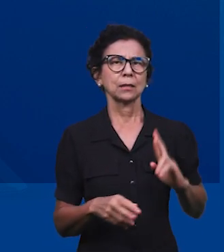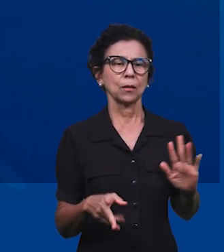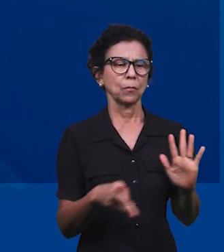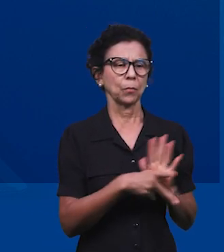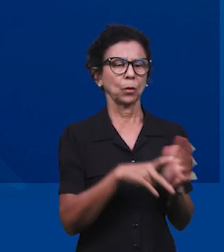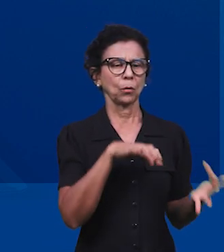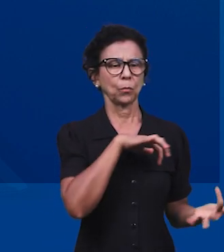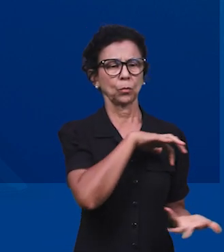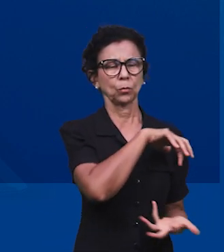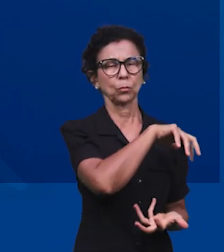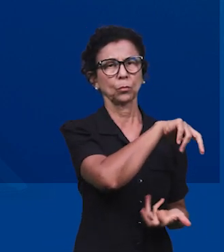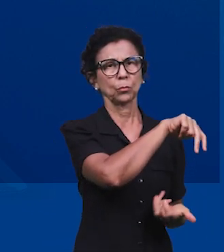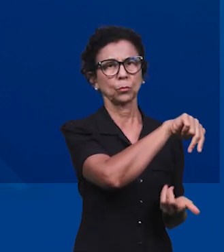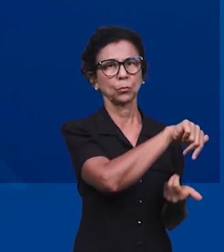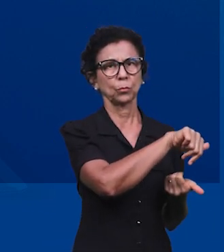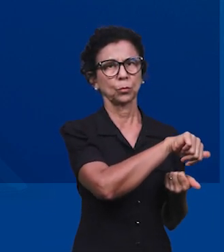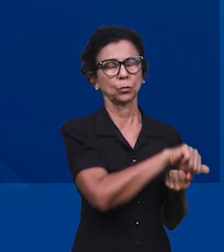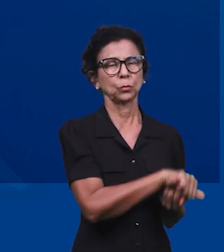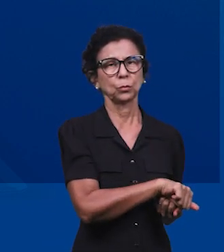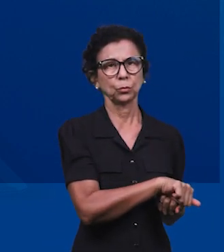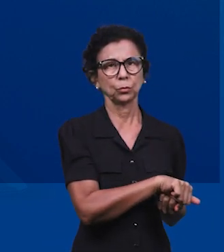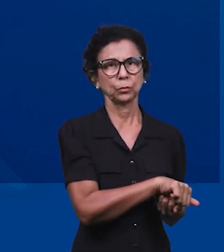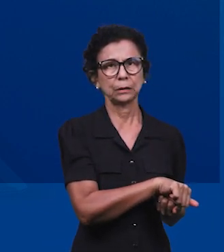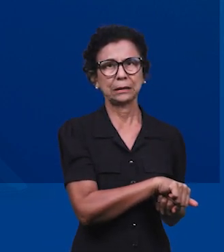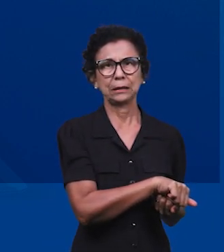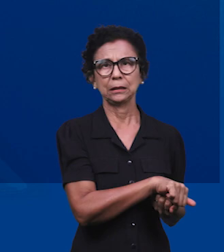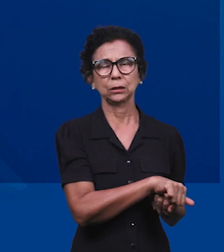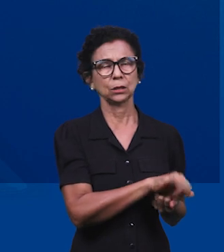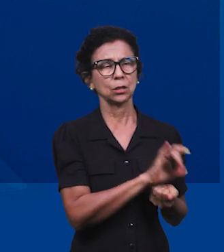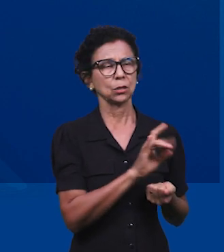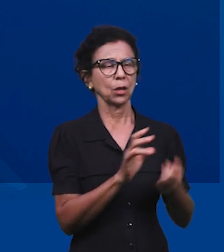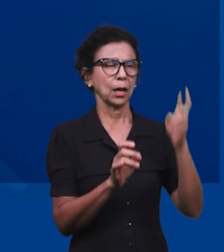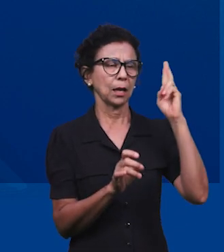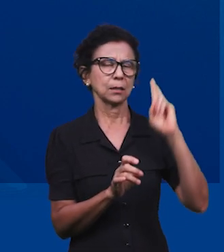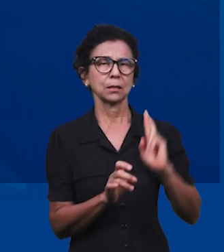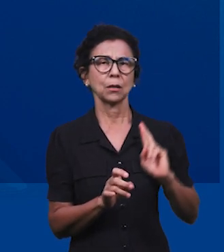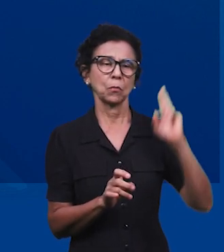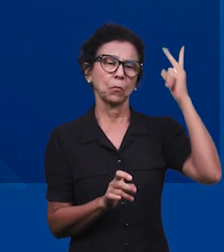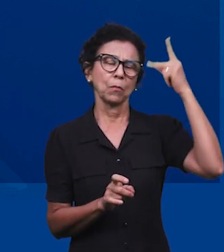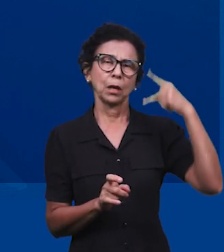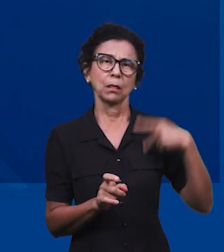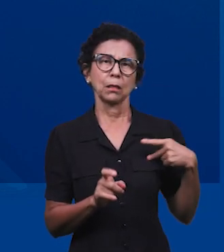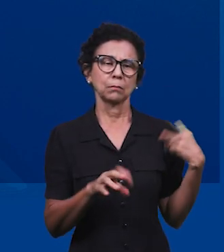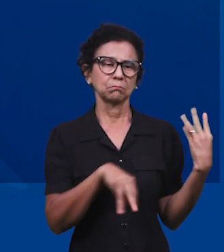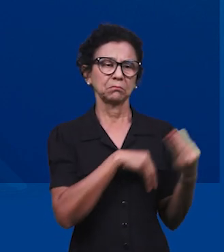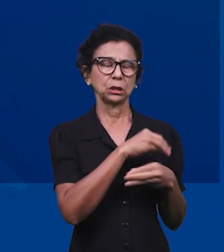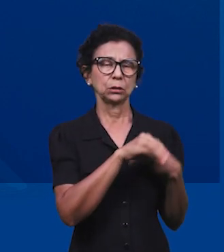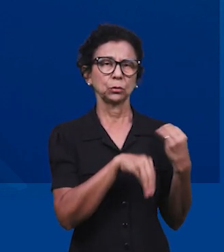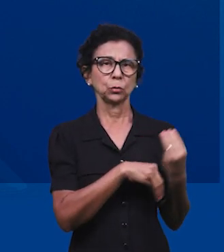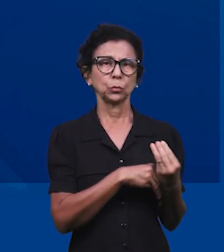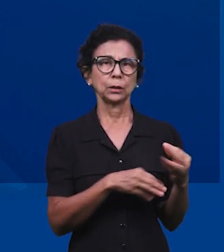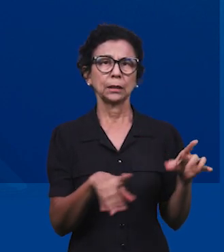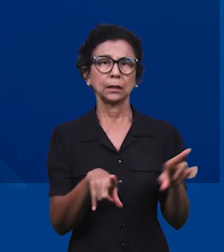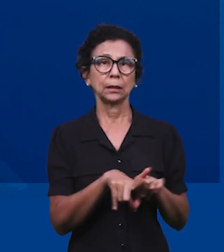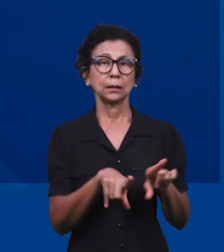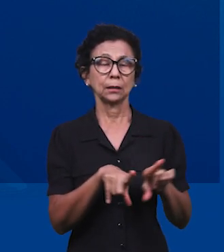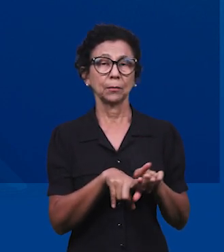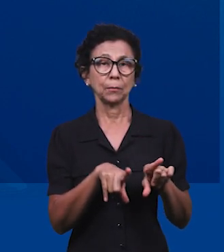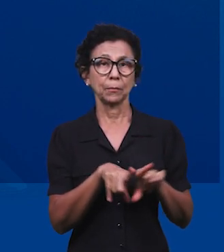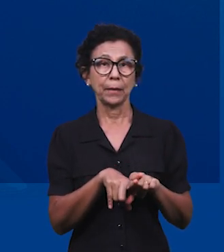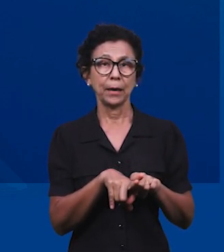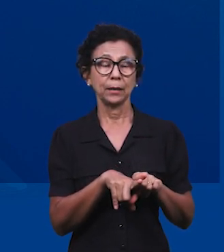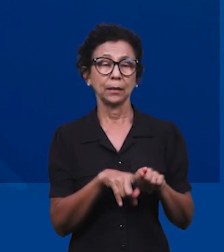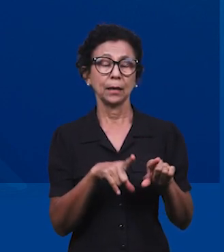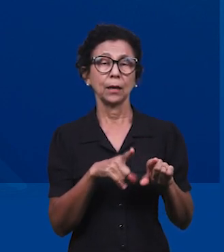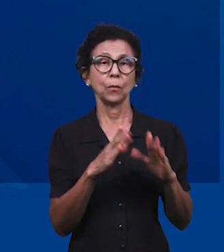mundo, e ela vem totalmente cheia da razão do homem. E ela é transmitida através de uma igreja